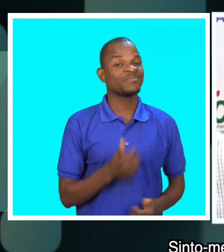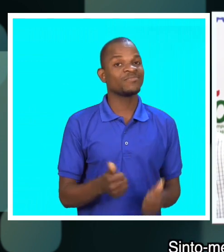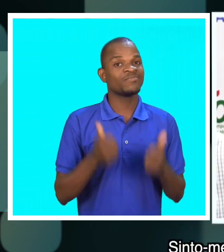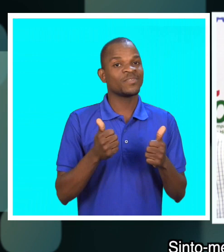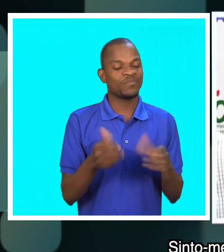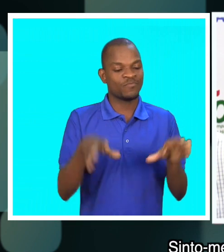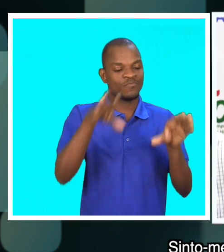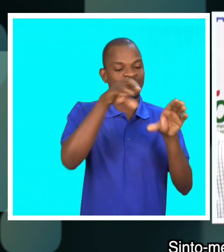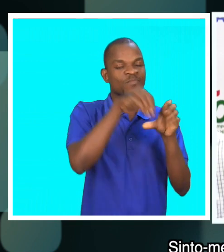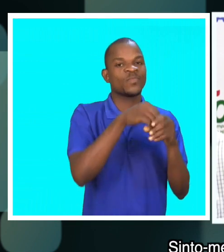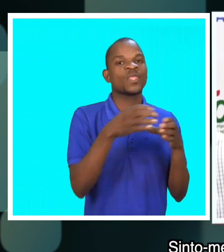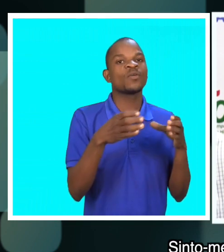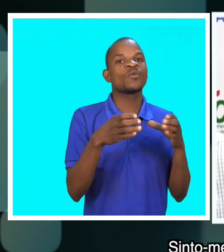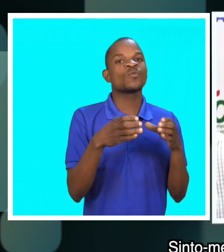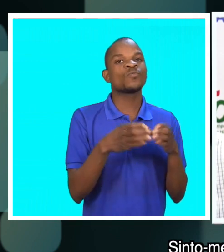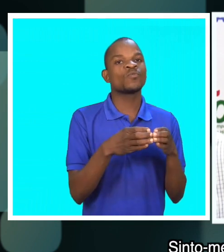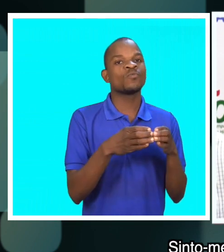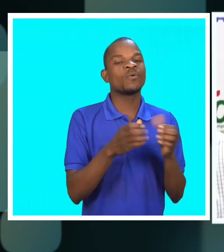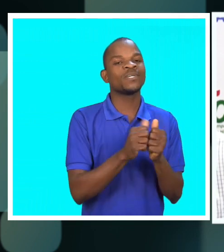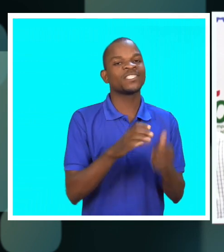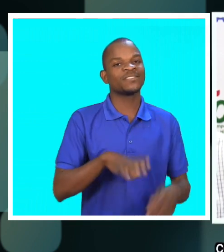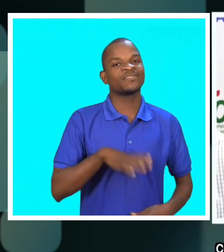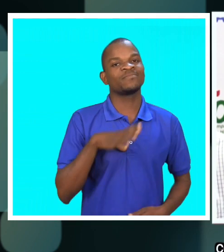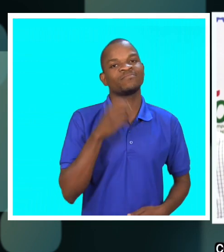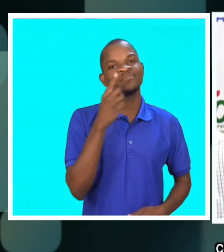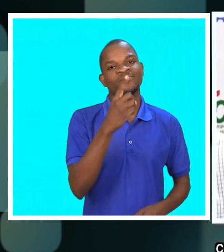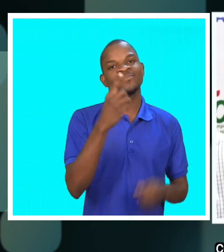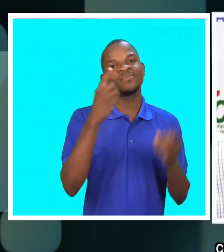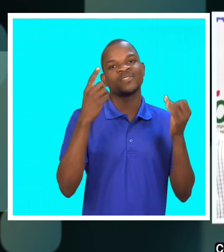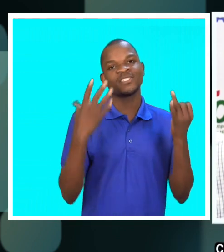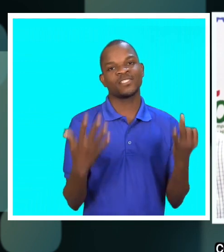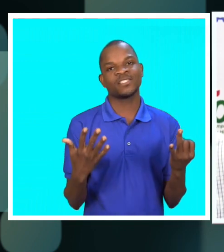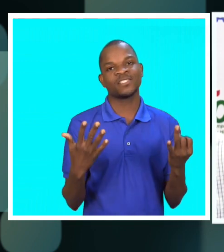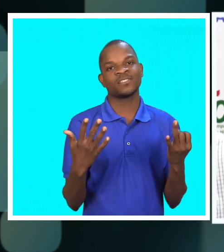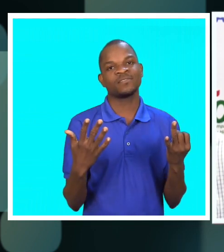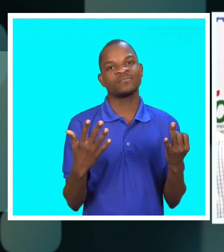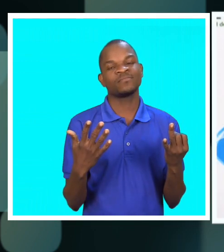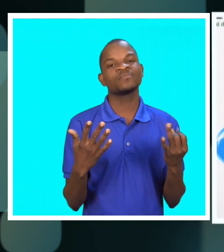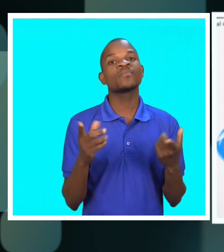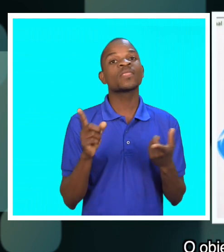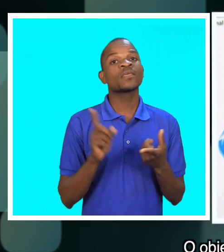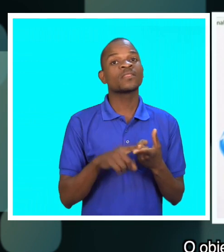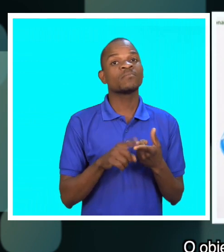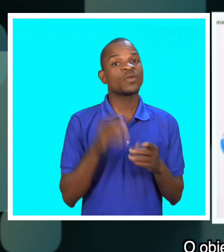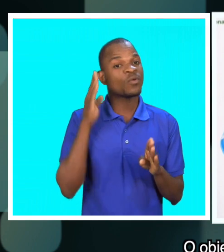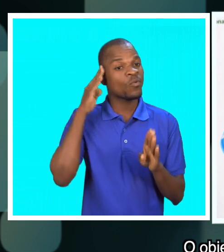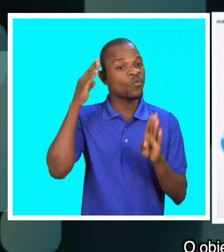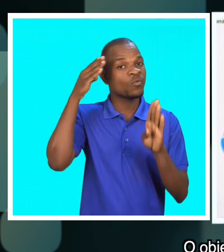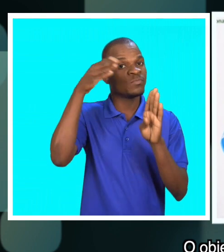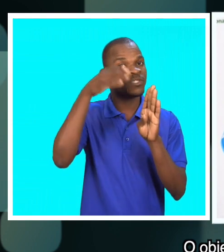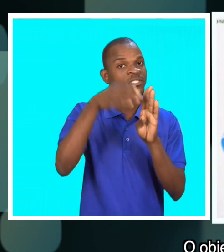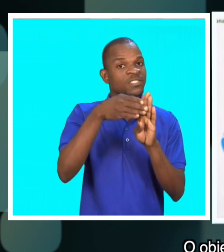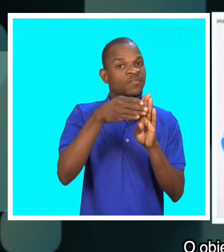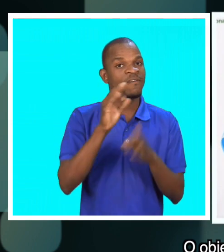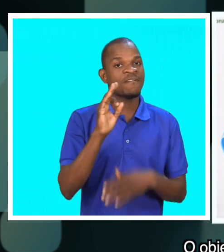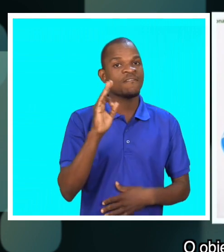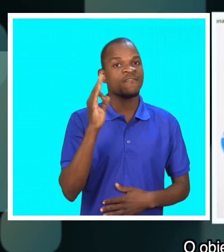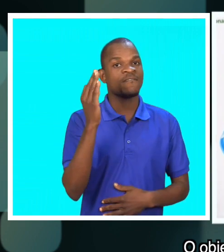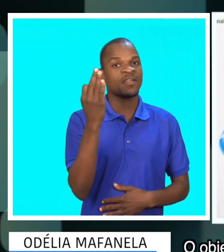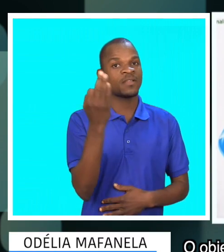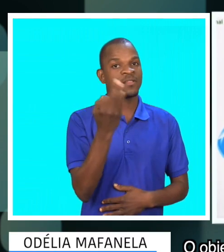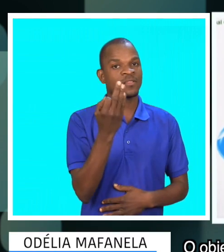Sinto-me muito orgulhosa por fazer parte da seleção lá com apenas 17 anos de idade. O objetivo da federação